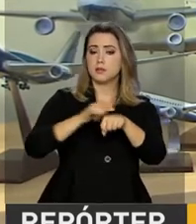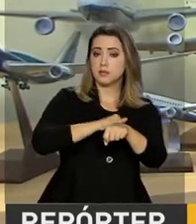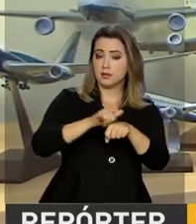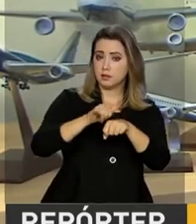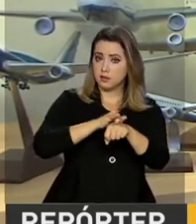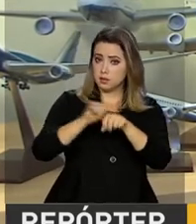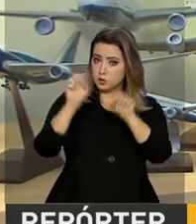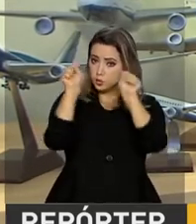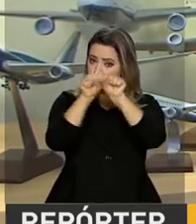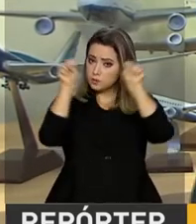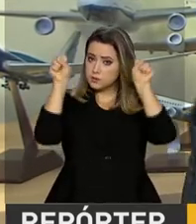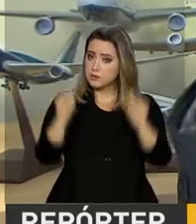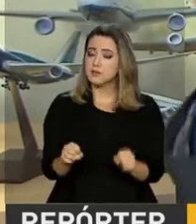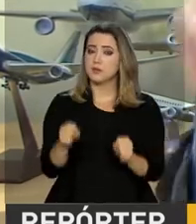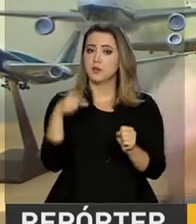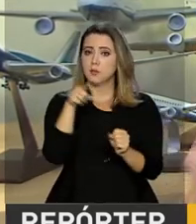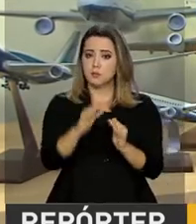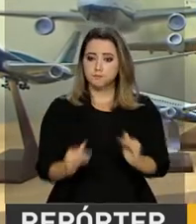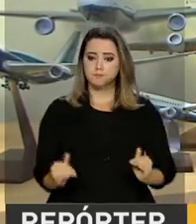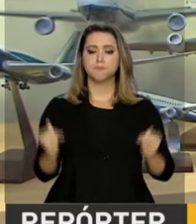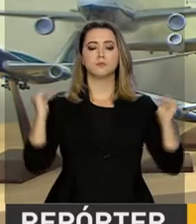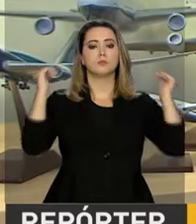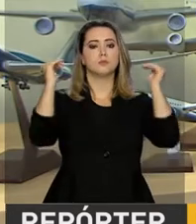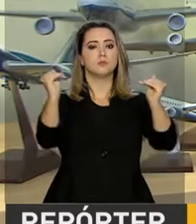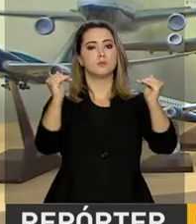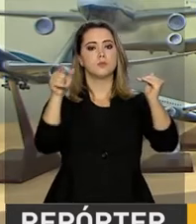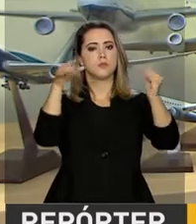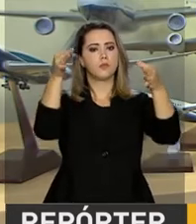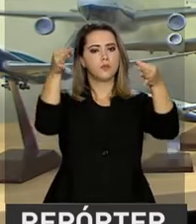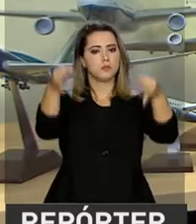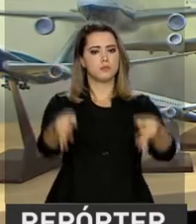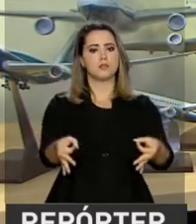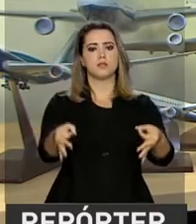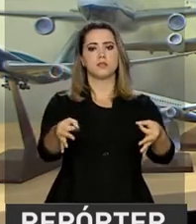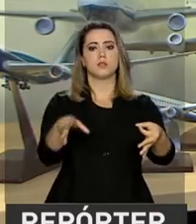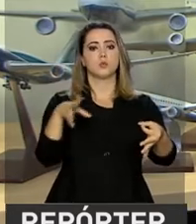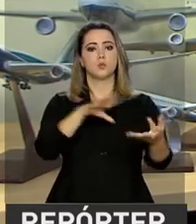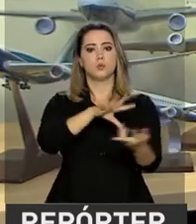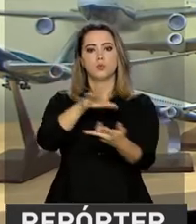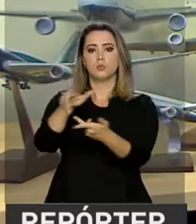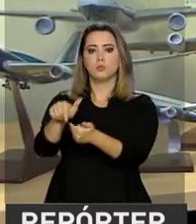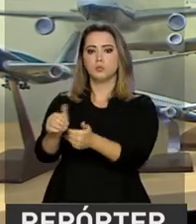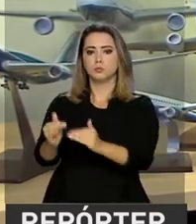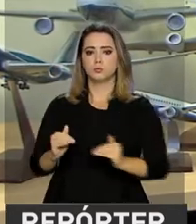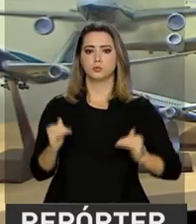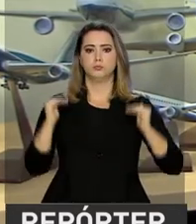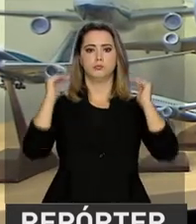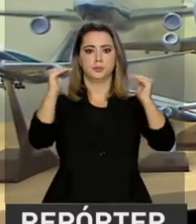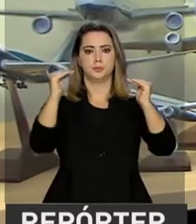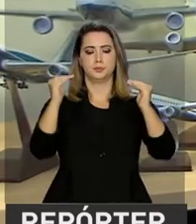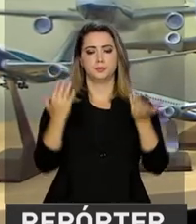sistema, ela adquiriu patamares que é excelência no mundo. Tá? Então, hoje,